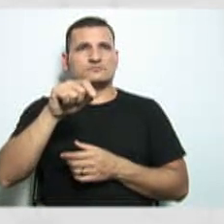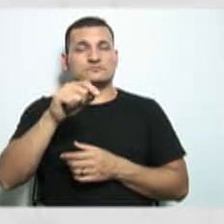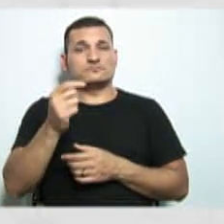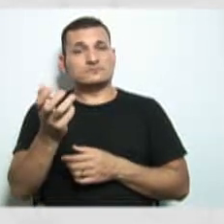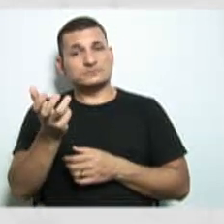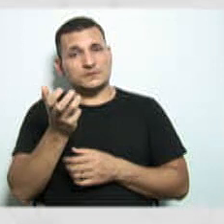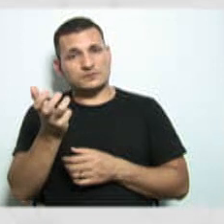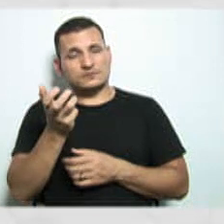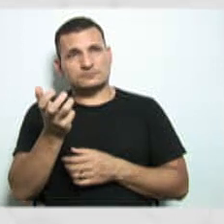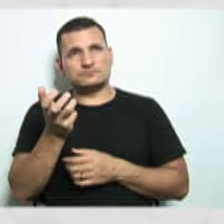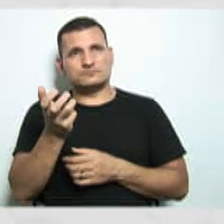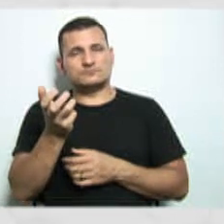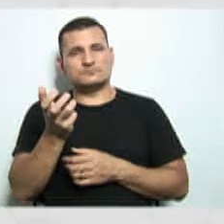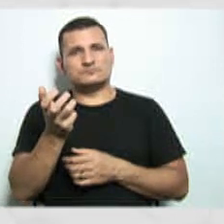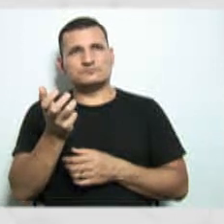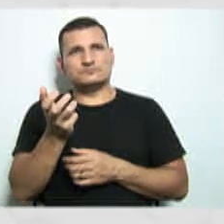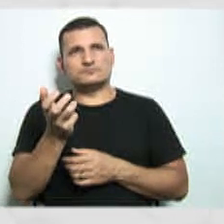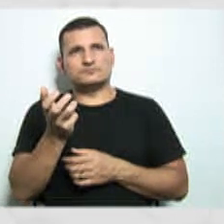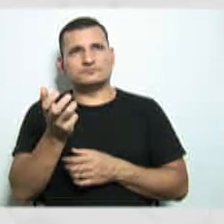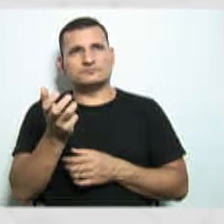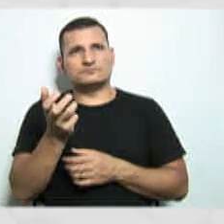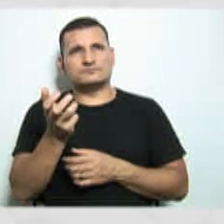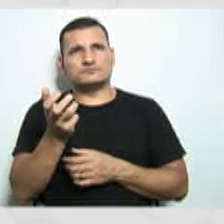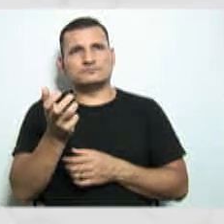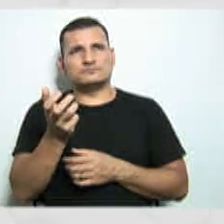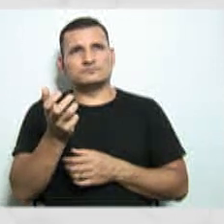quer ser